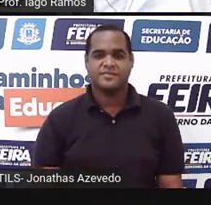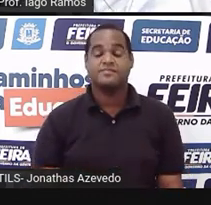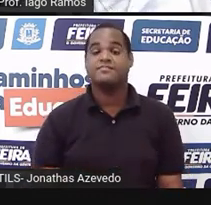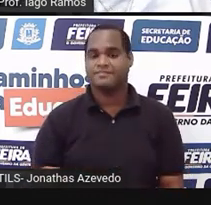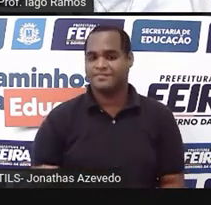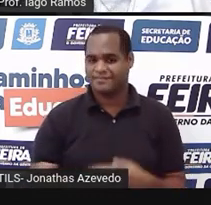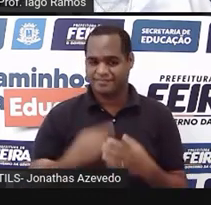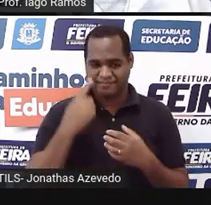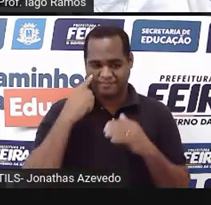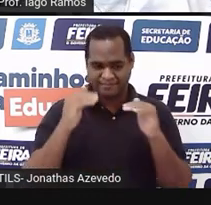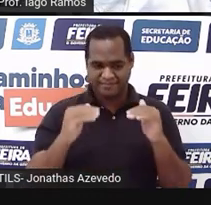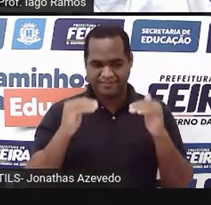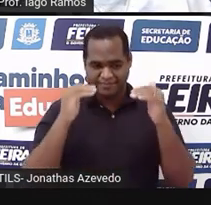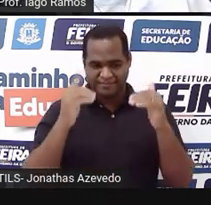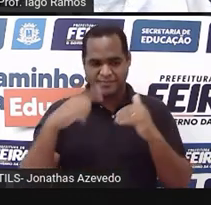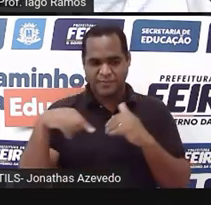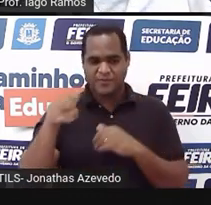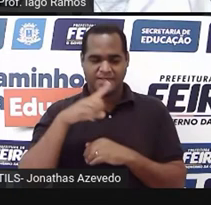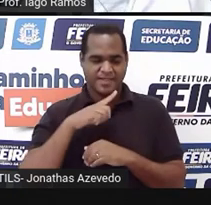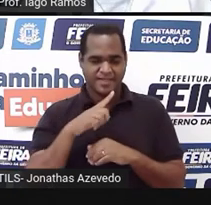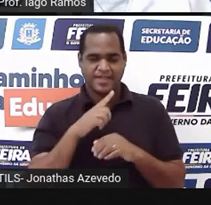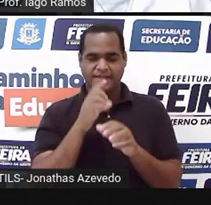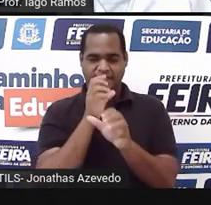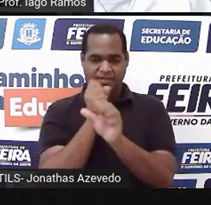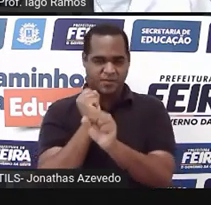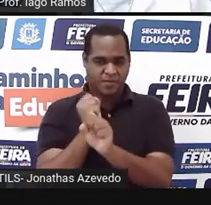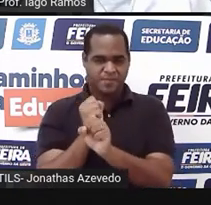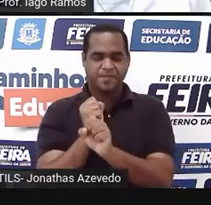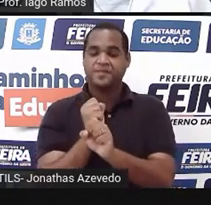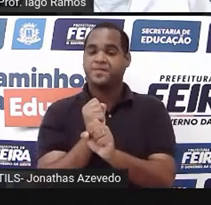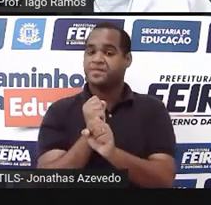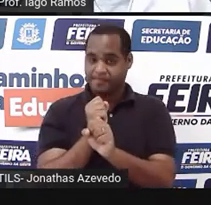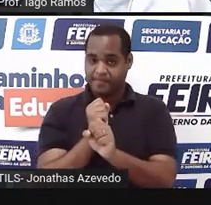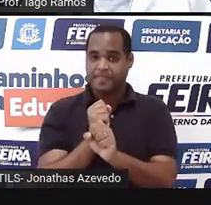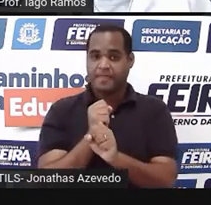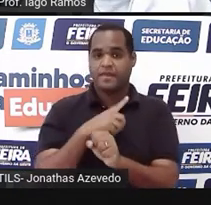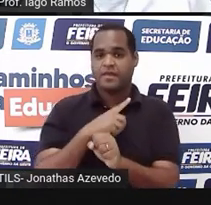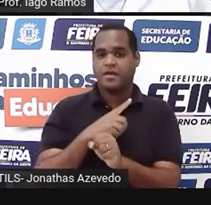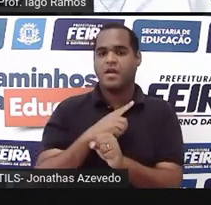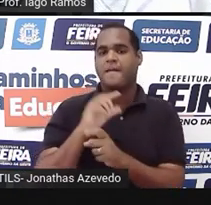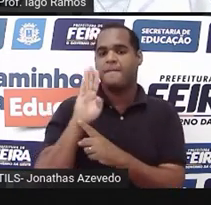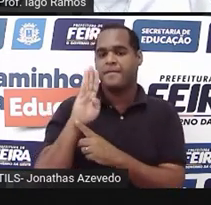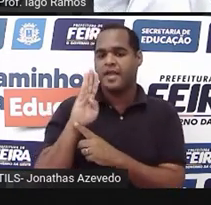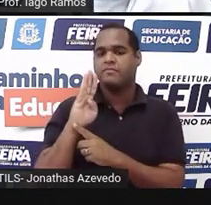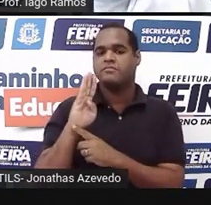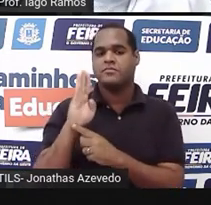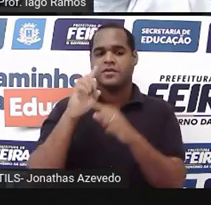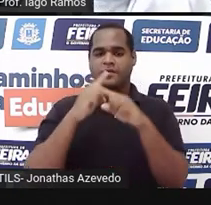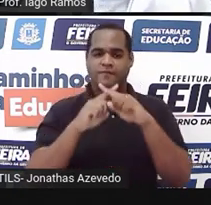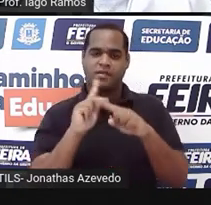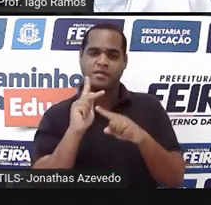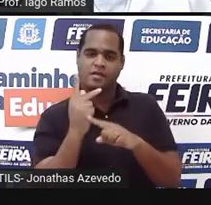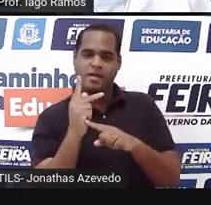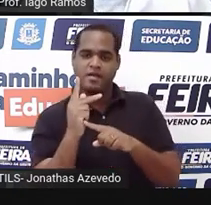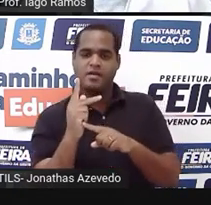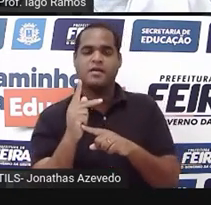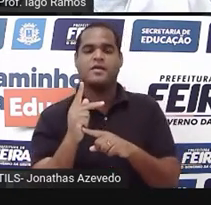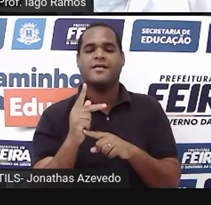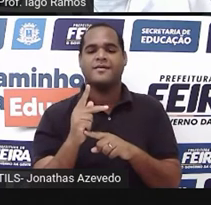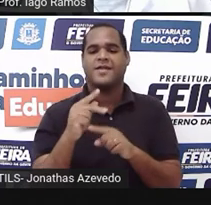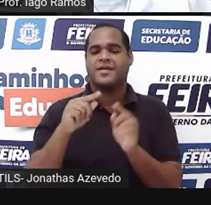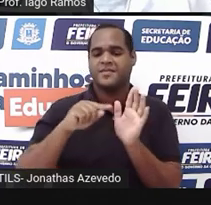E aí em cima a gente escreve a soma a soma vai ser o b maiúsculo vezes Agar mais o b minúsculo